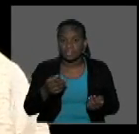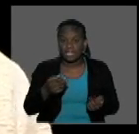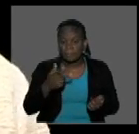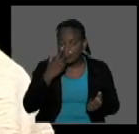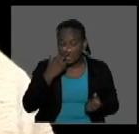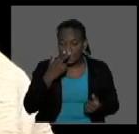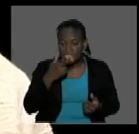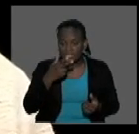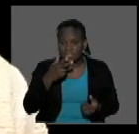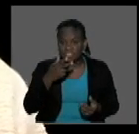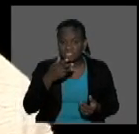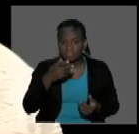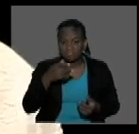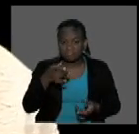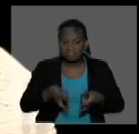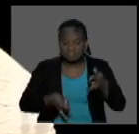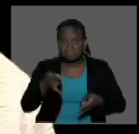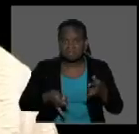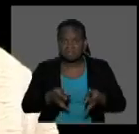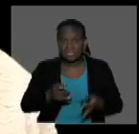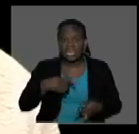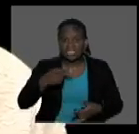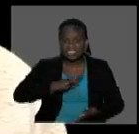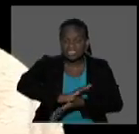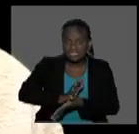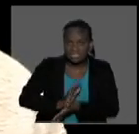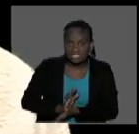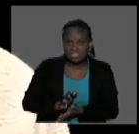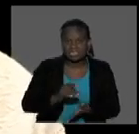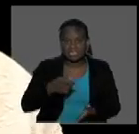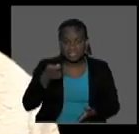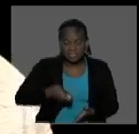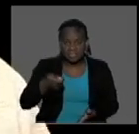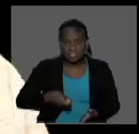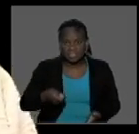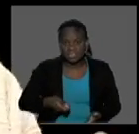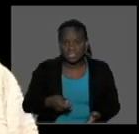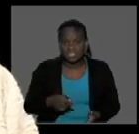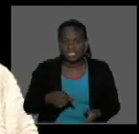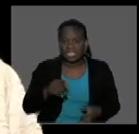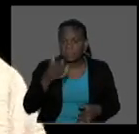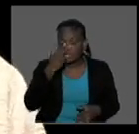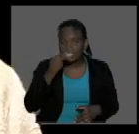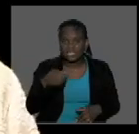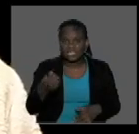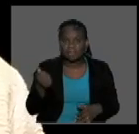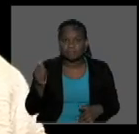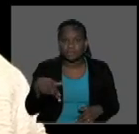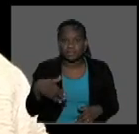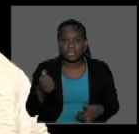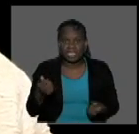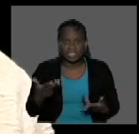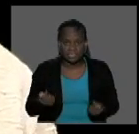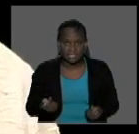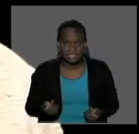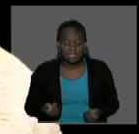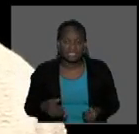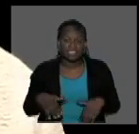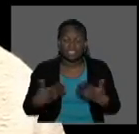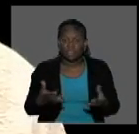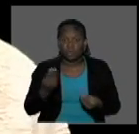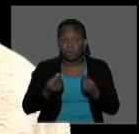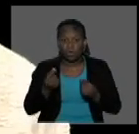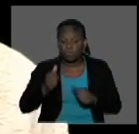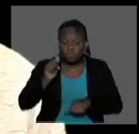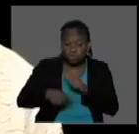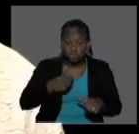no mecanismo que o racismo estruturou, criou, estabelece, que é da banalidade. Então, como é que a